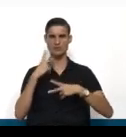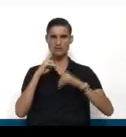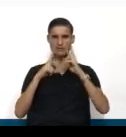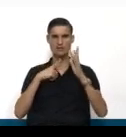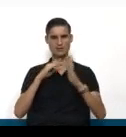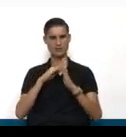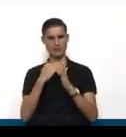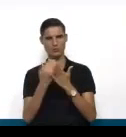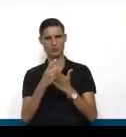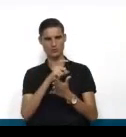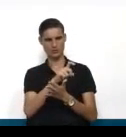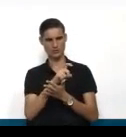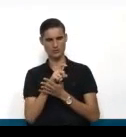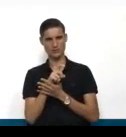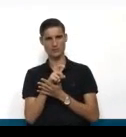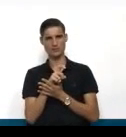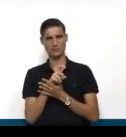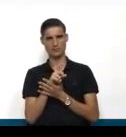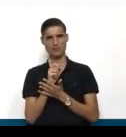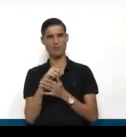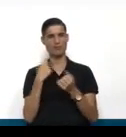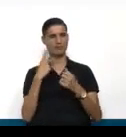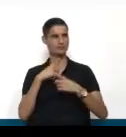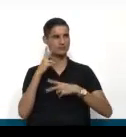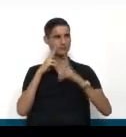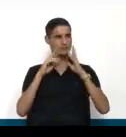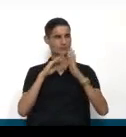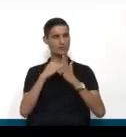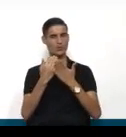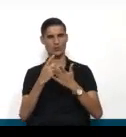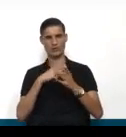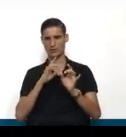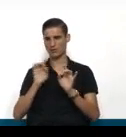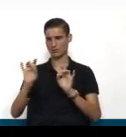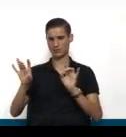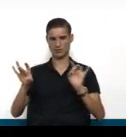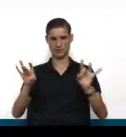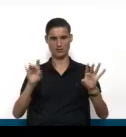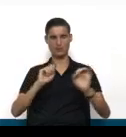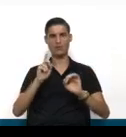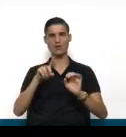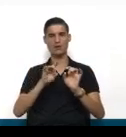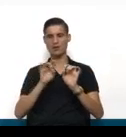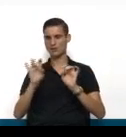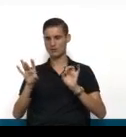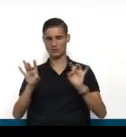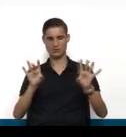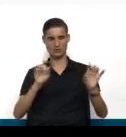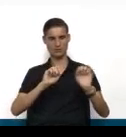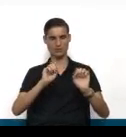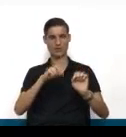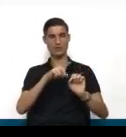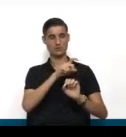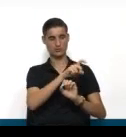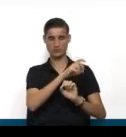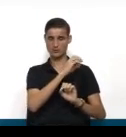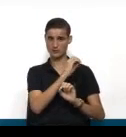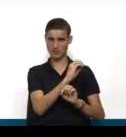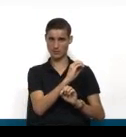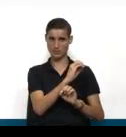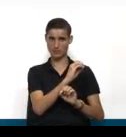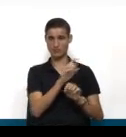primeiro elemento, né, é o x, então, se eu estou considerando as extremidades, quem são as minhas extremidades?